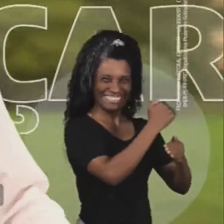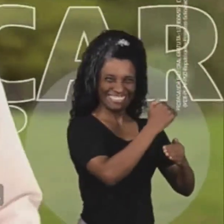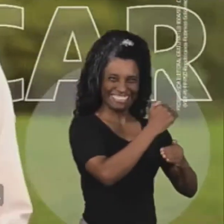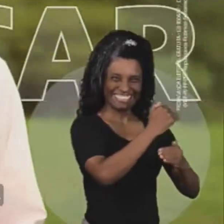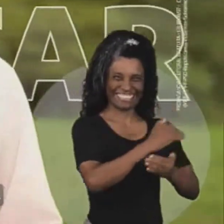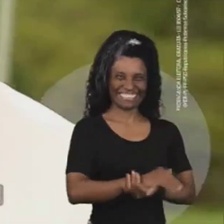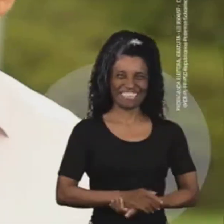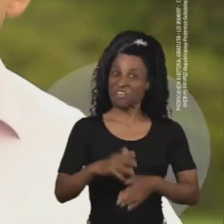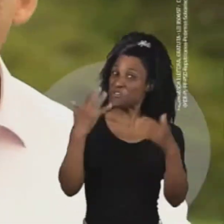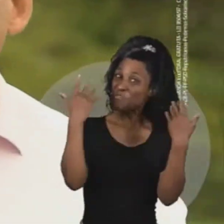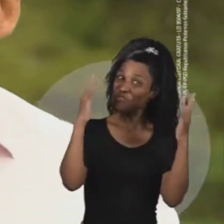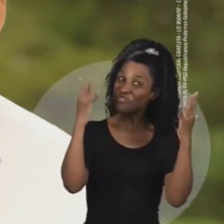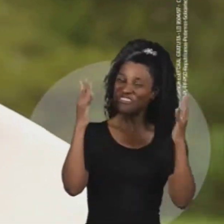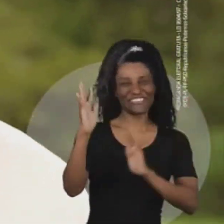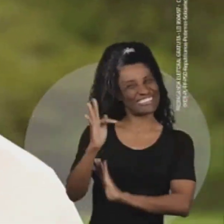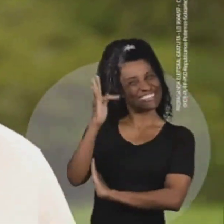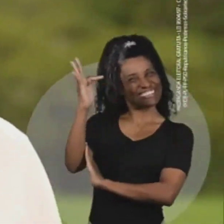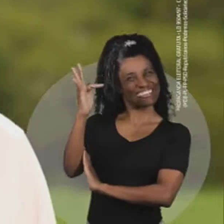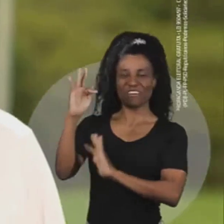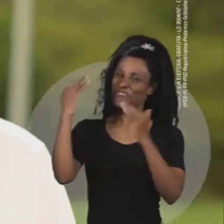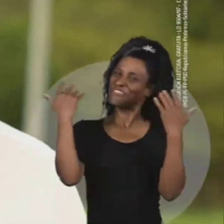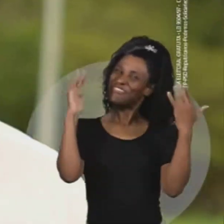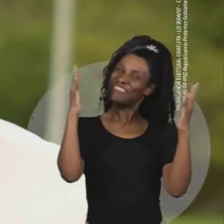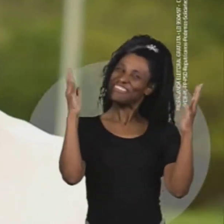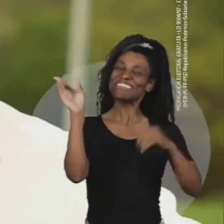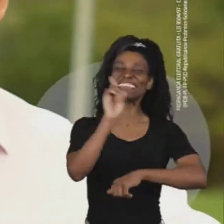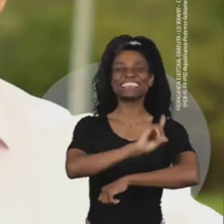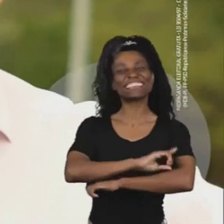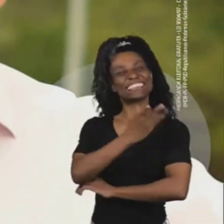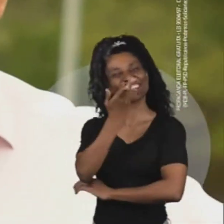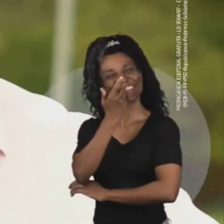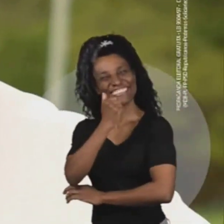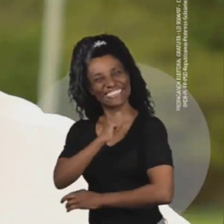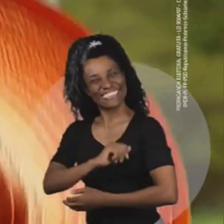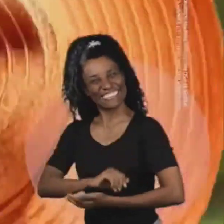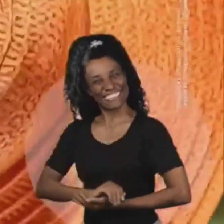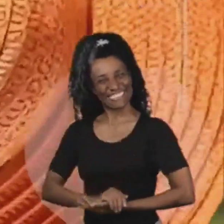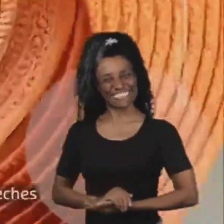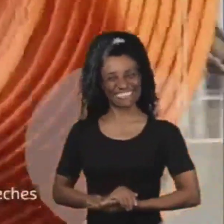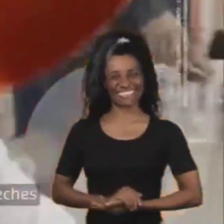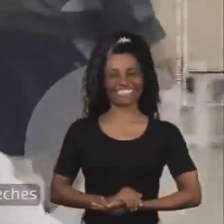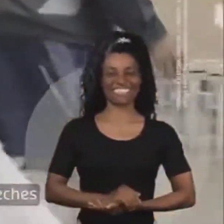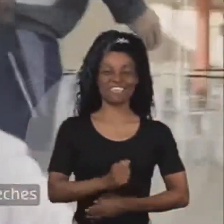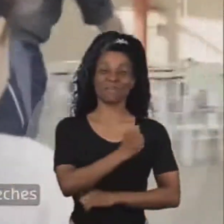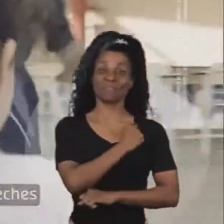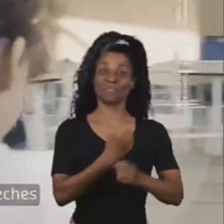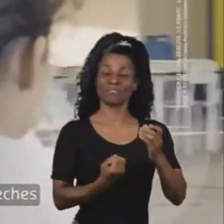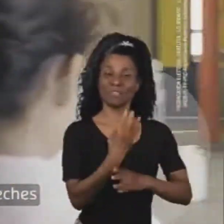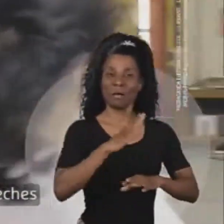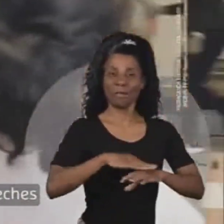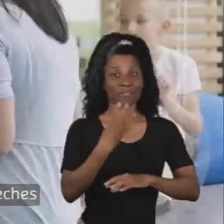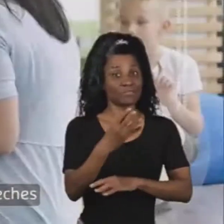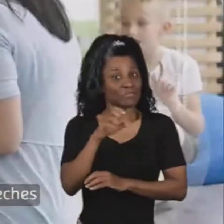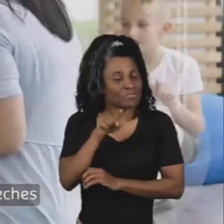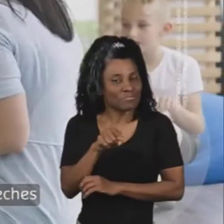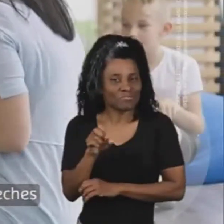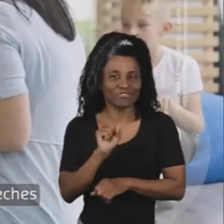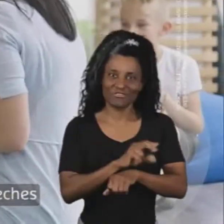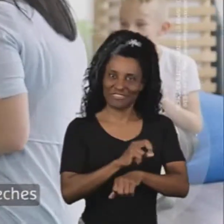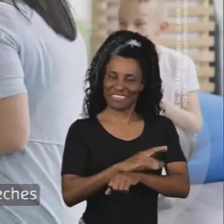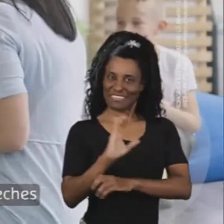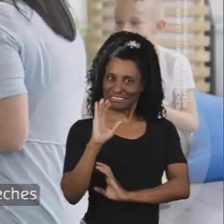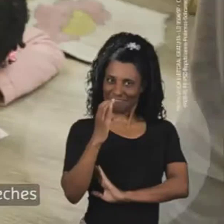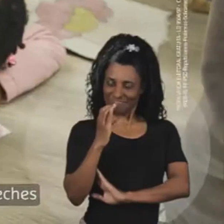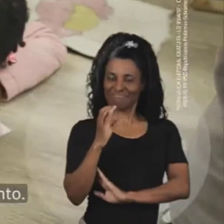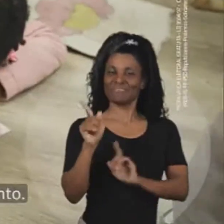avançar! Viva o nosso futuro! Viva o Dia da Criança! Melo vai criar mais 4 mil vagas